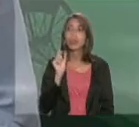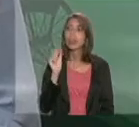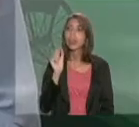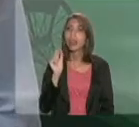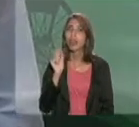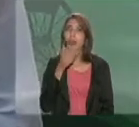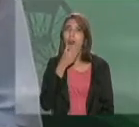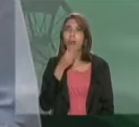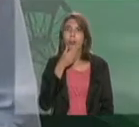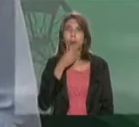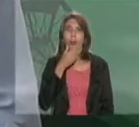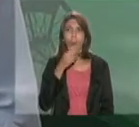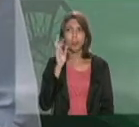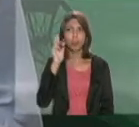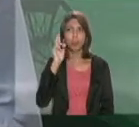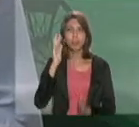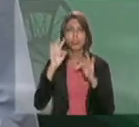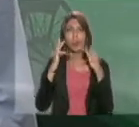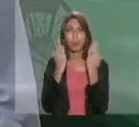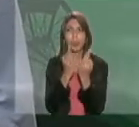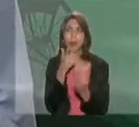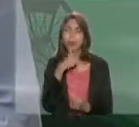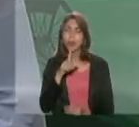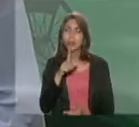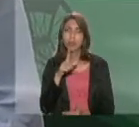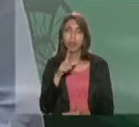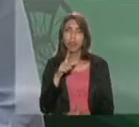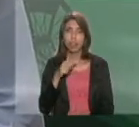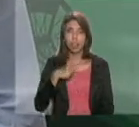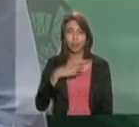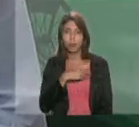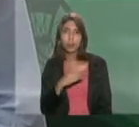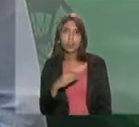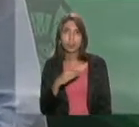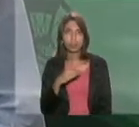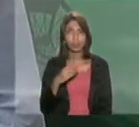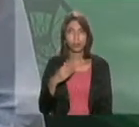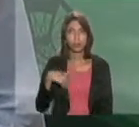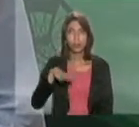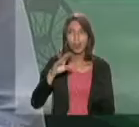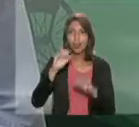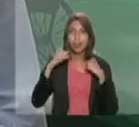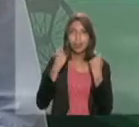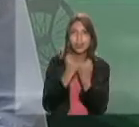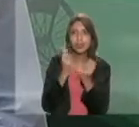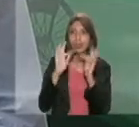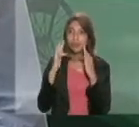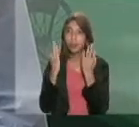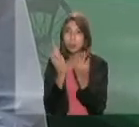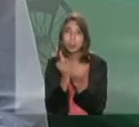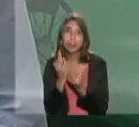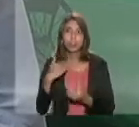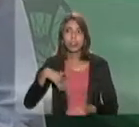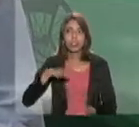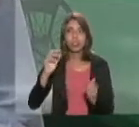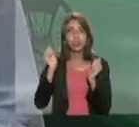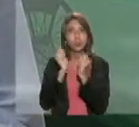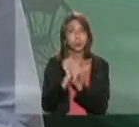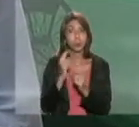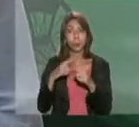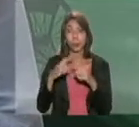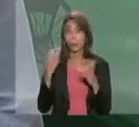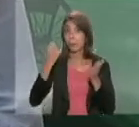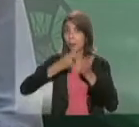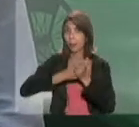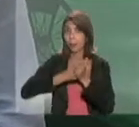de família, faz uma conta rápida, que consegue levar o seu filho ao Maracanã, a sua família ao Maracanã?